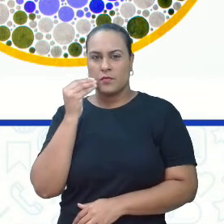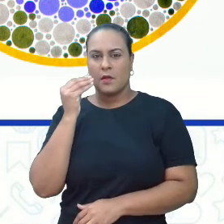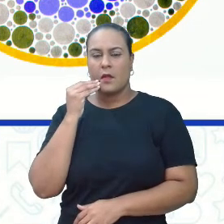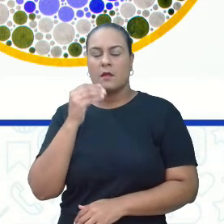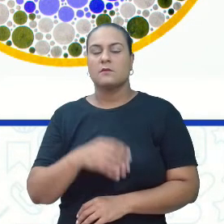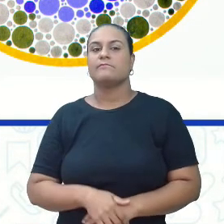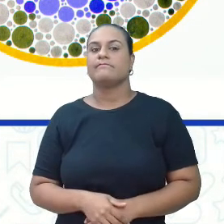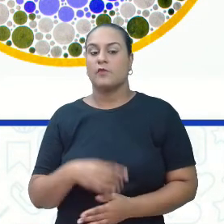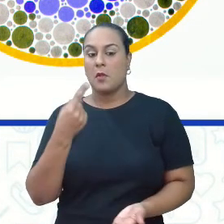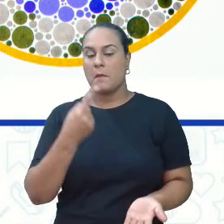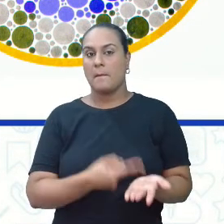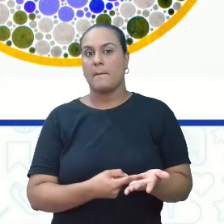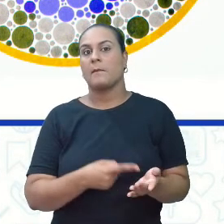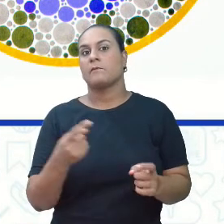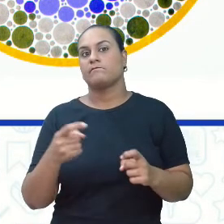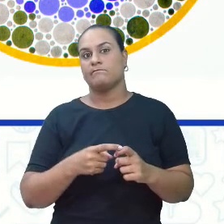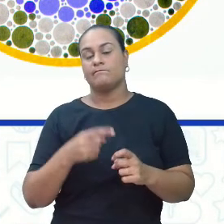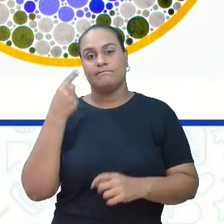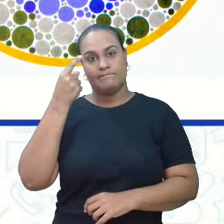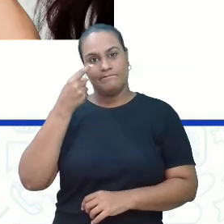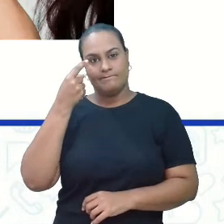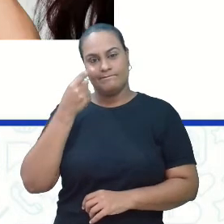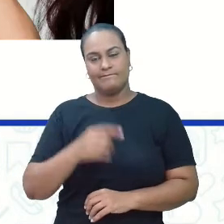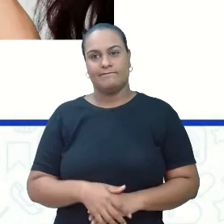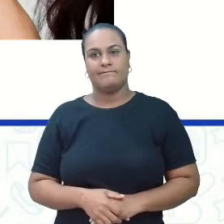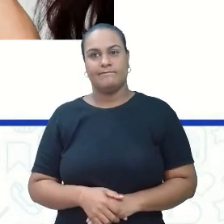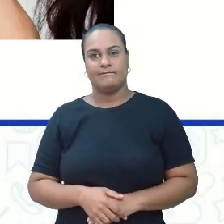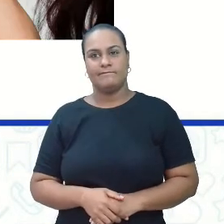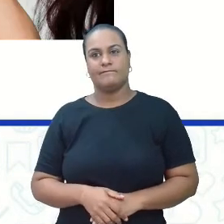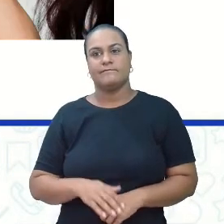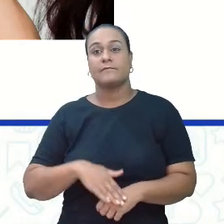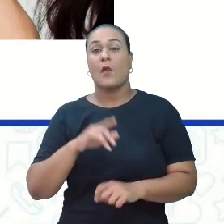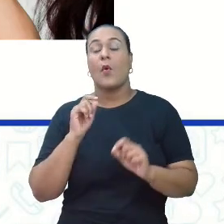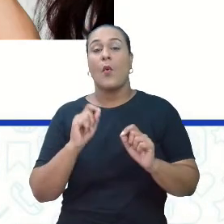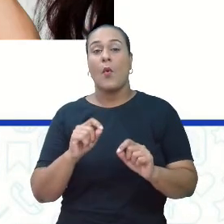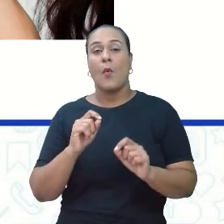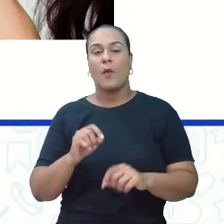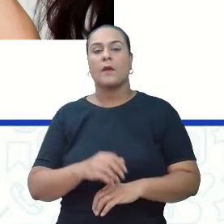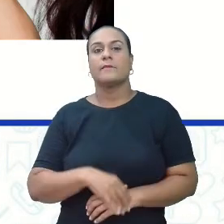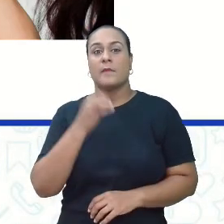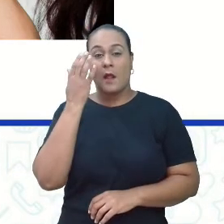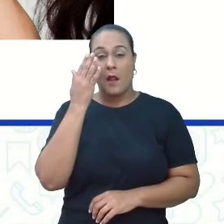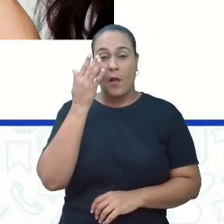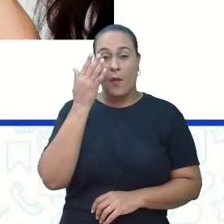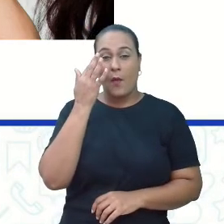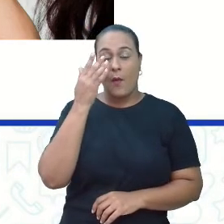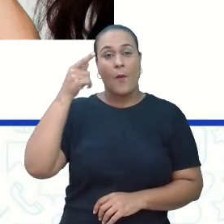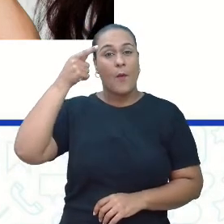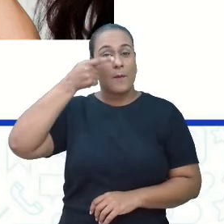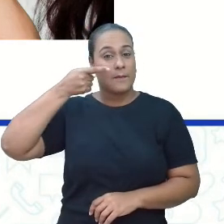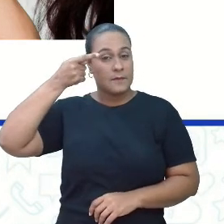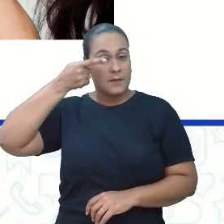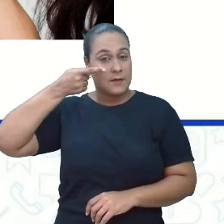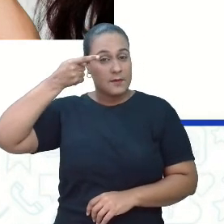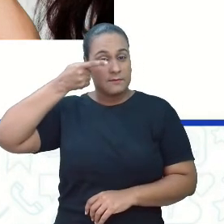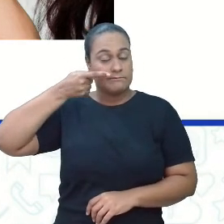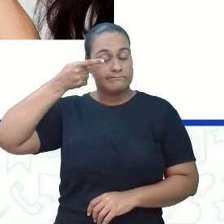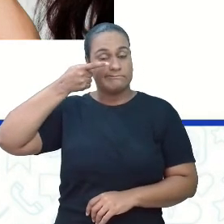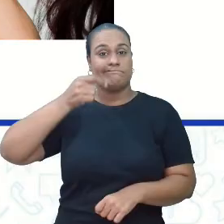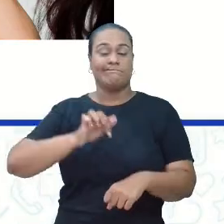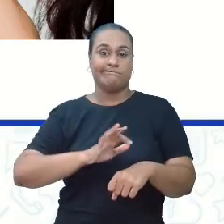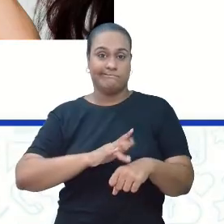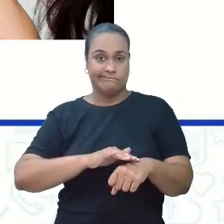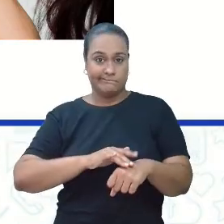sabe procurar o oftalmologista. E aí o que é que nós temos mais? Glaucoma, catarata, que são problemas